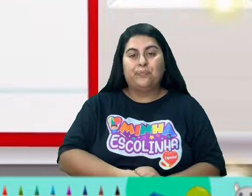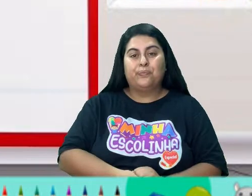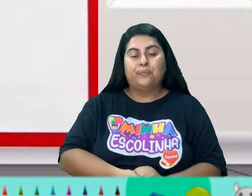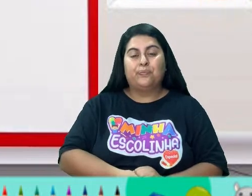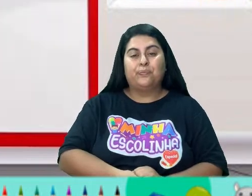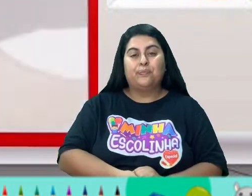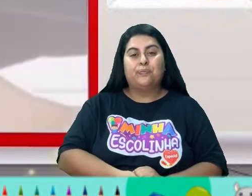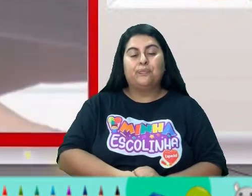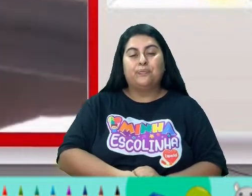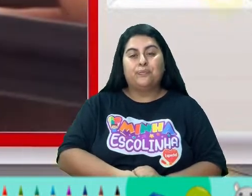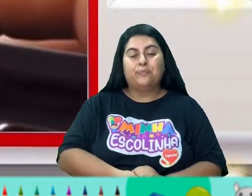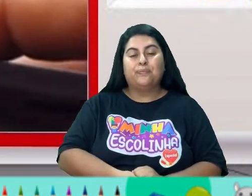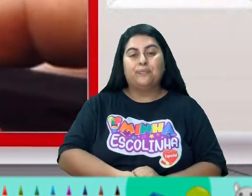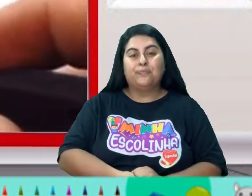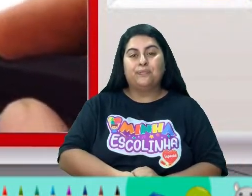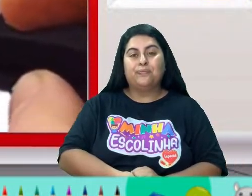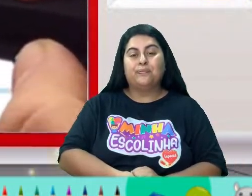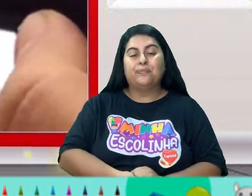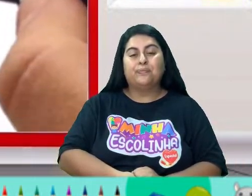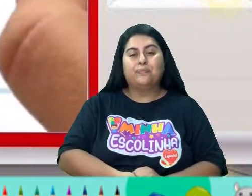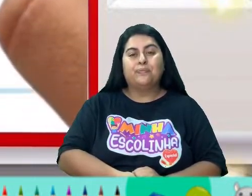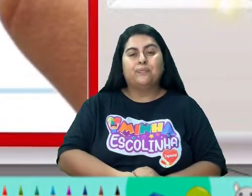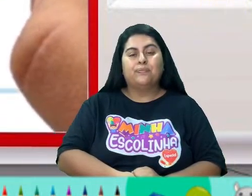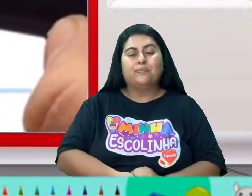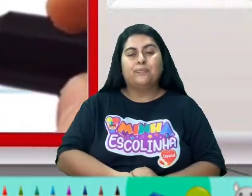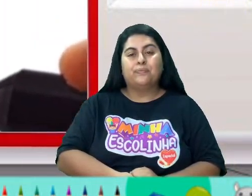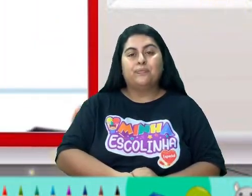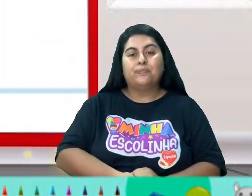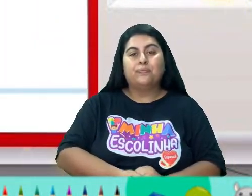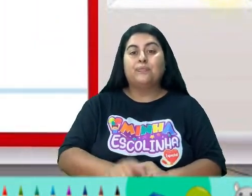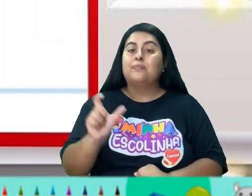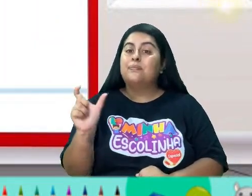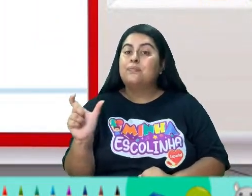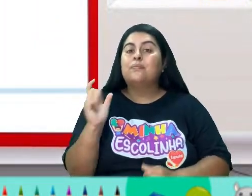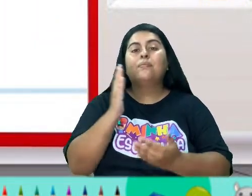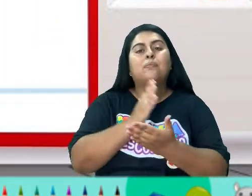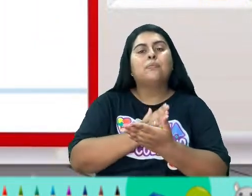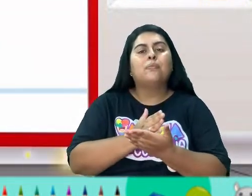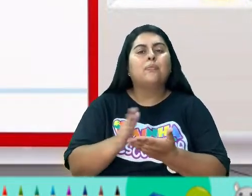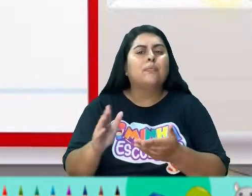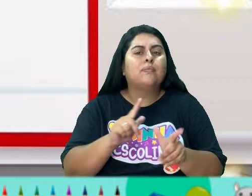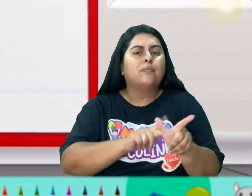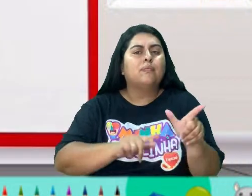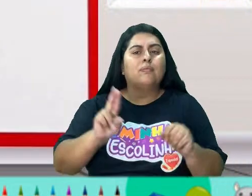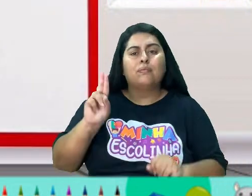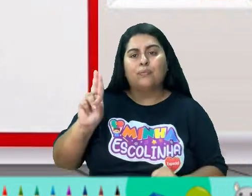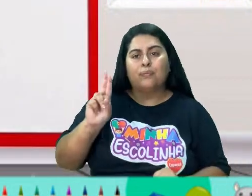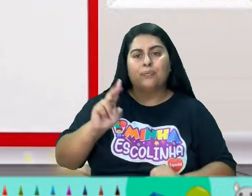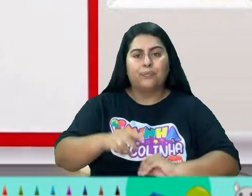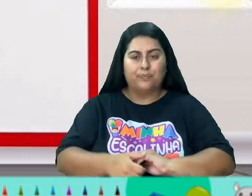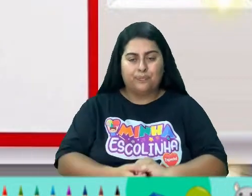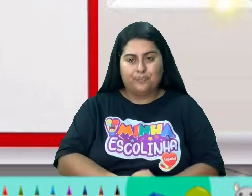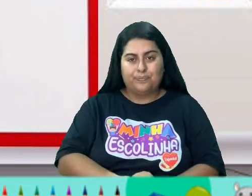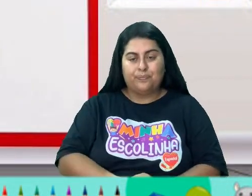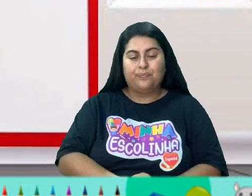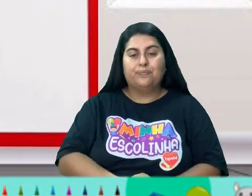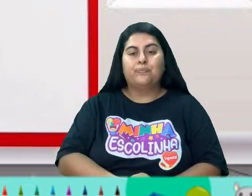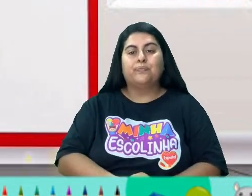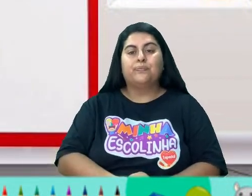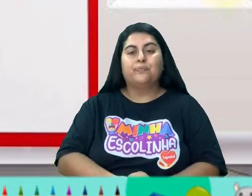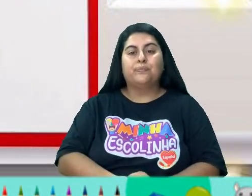lousa branca e ao centro escrita da letra U em azul. Com a letra U, podemos escrever